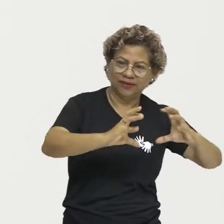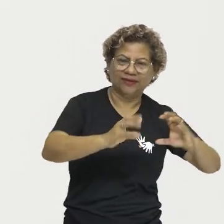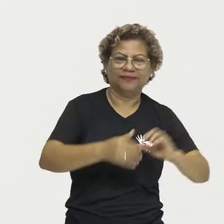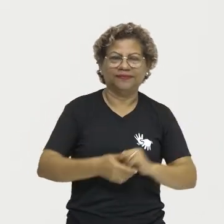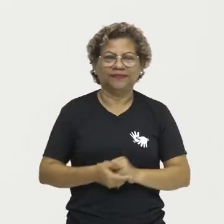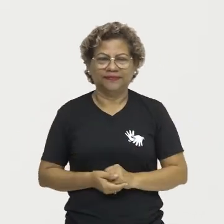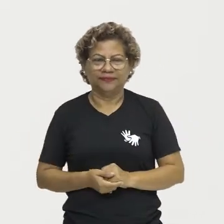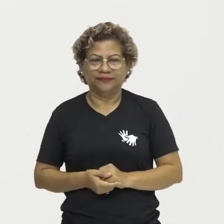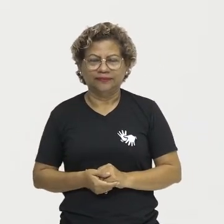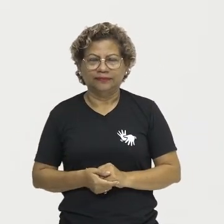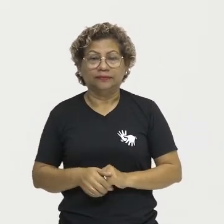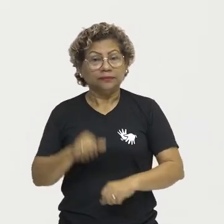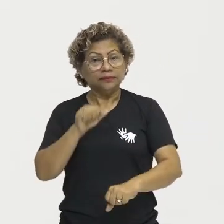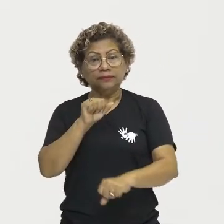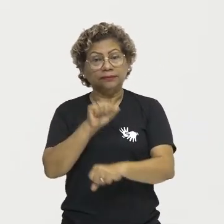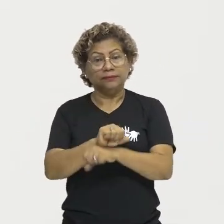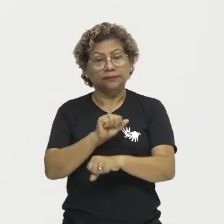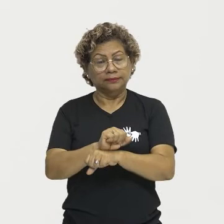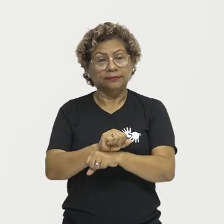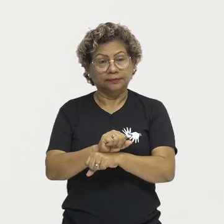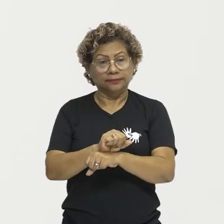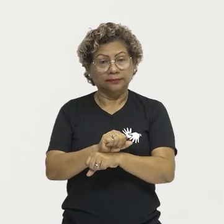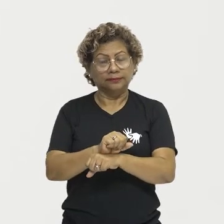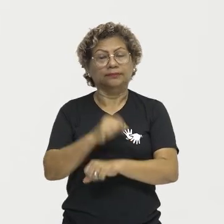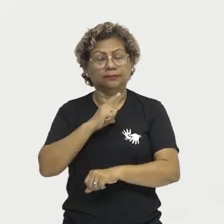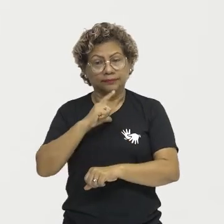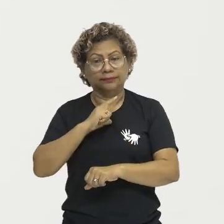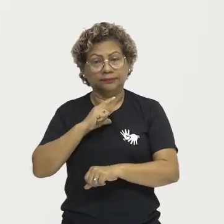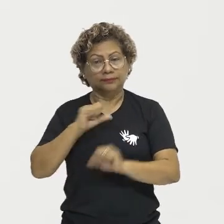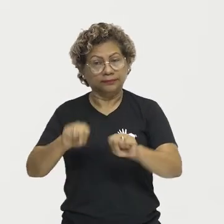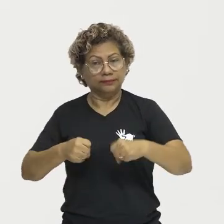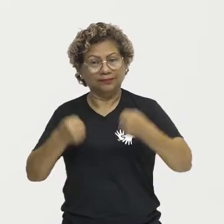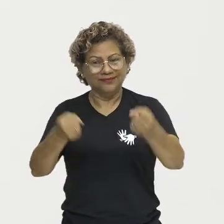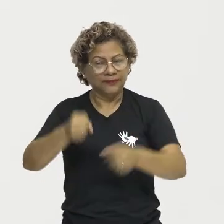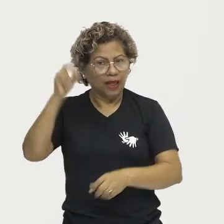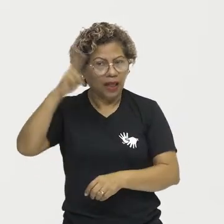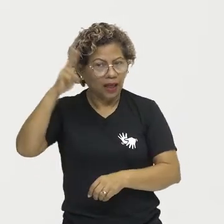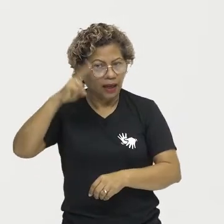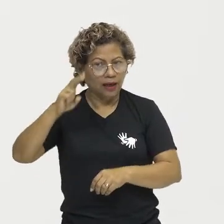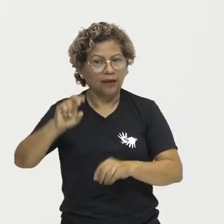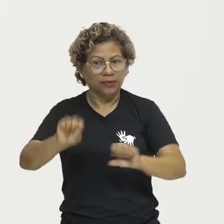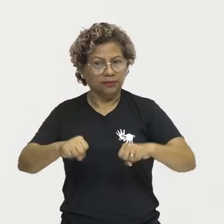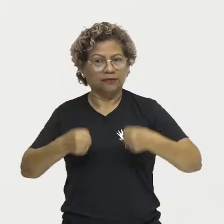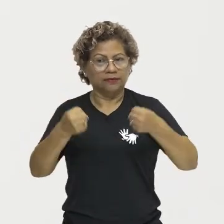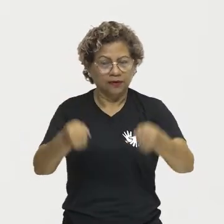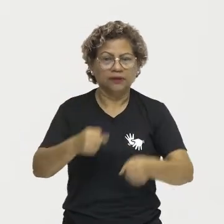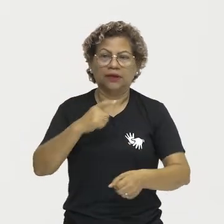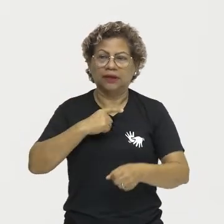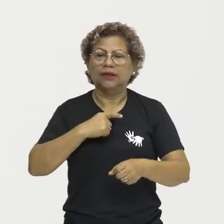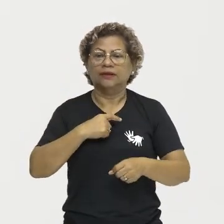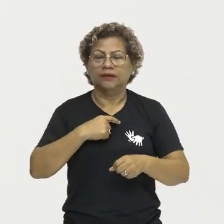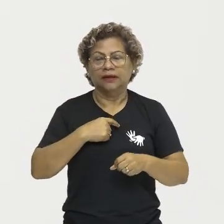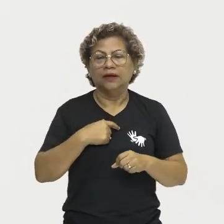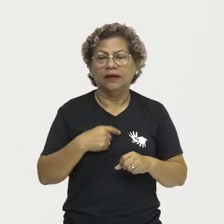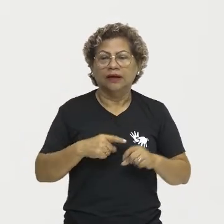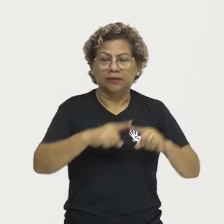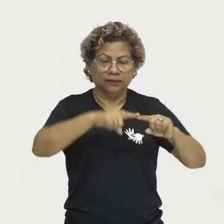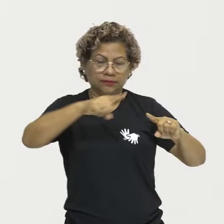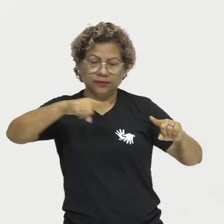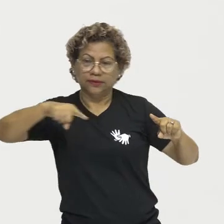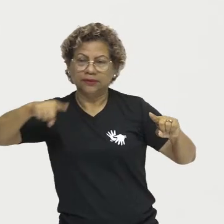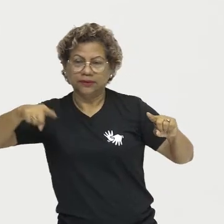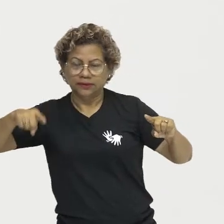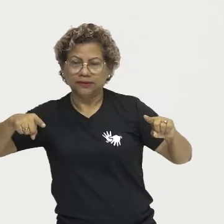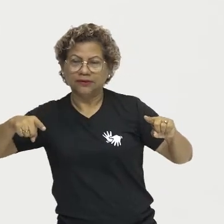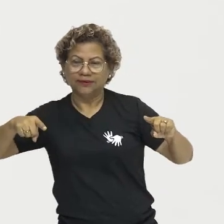Cessar o movimento, também tem que ter uma força. Porque lembra que a força provoca variação de velocidade? Se eu estou parado,